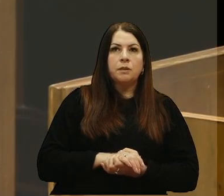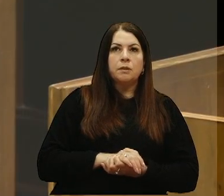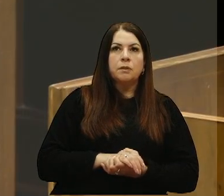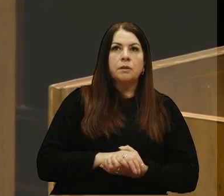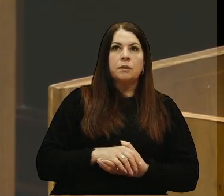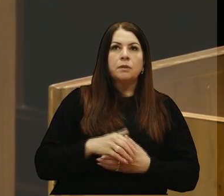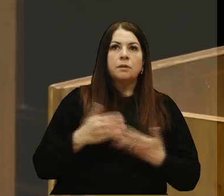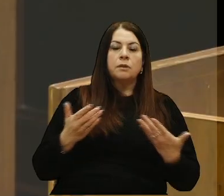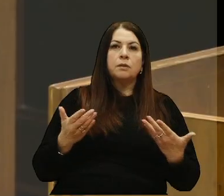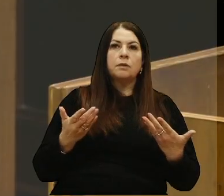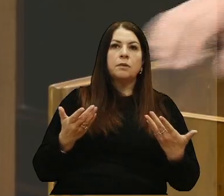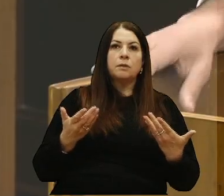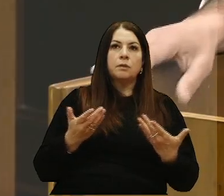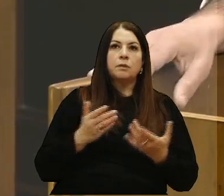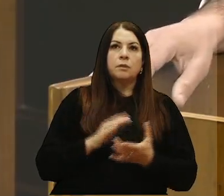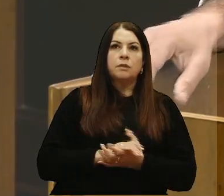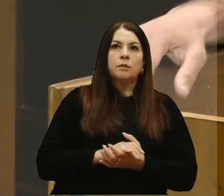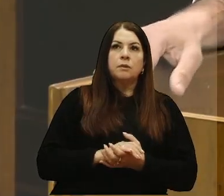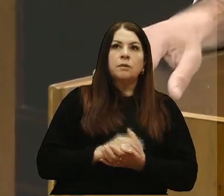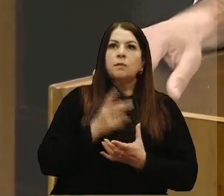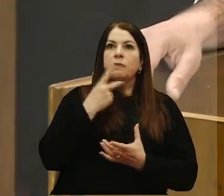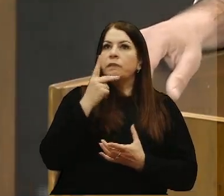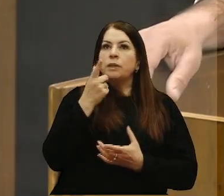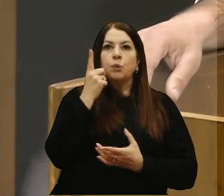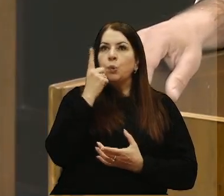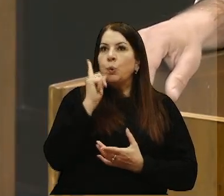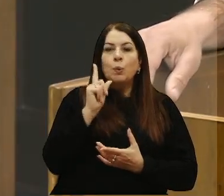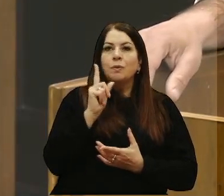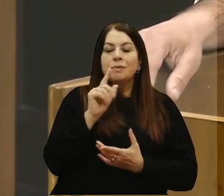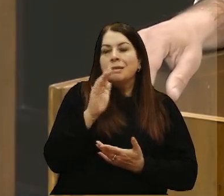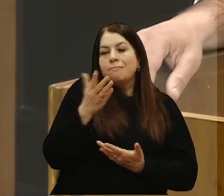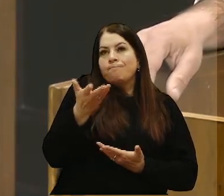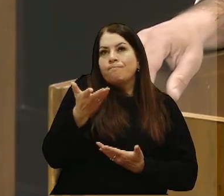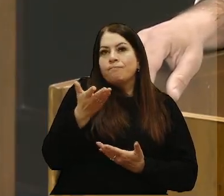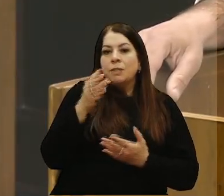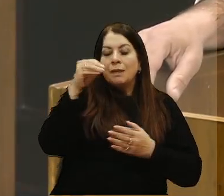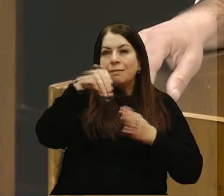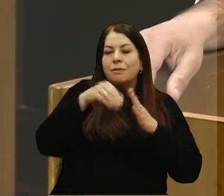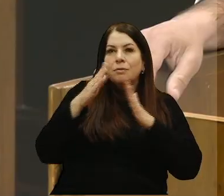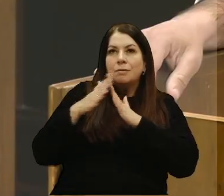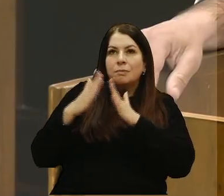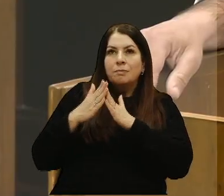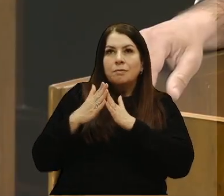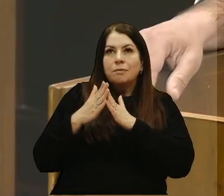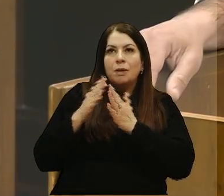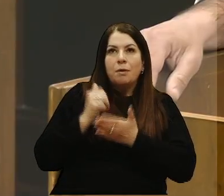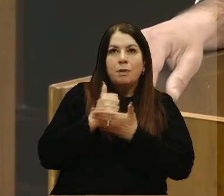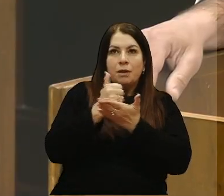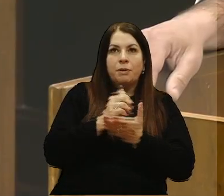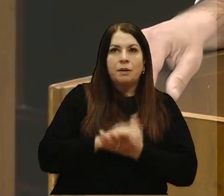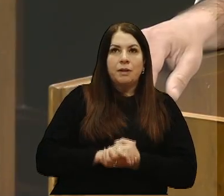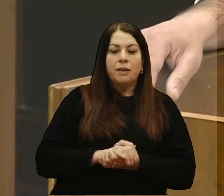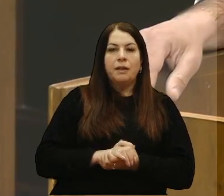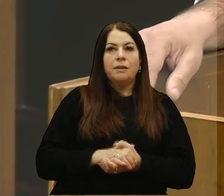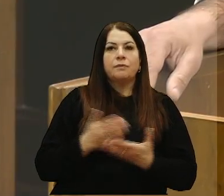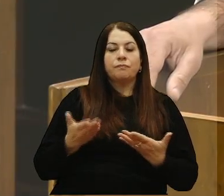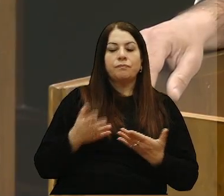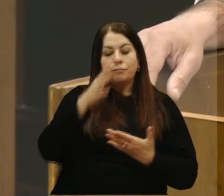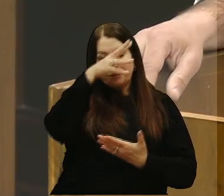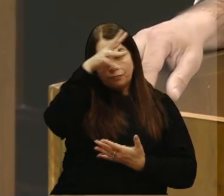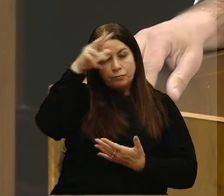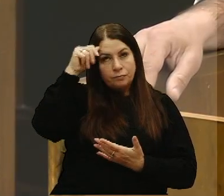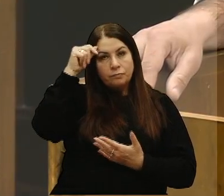E aí, ele diz que não consegue ficar nas casas de apoio da